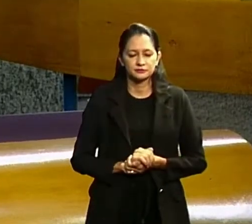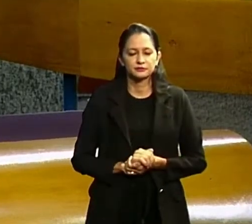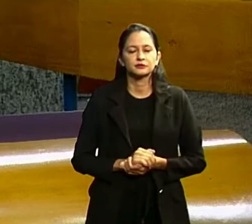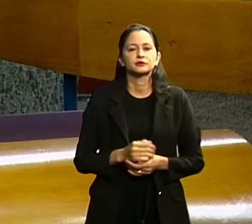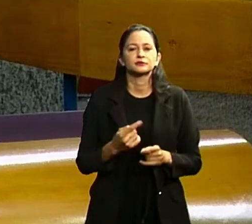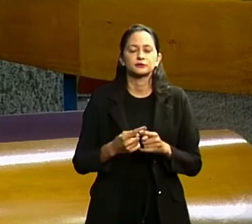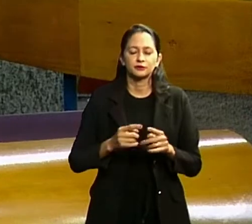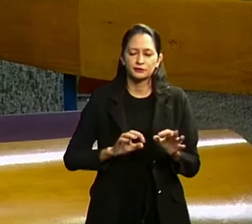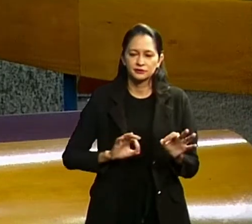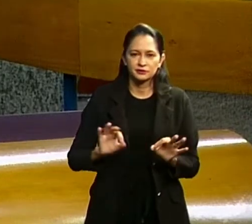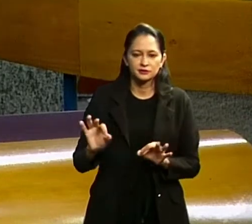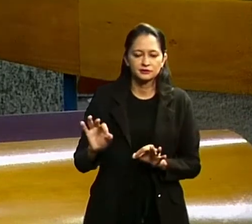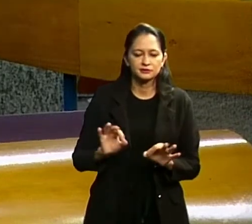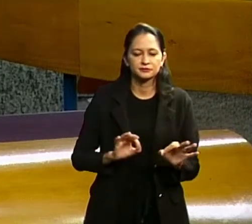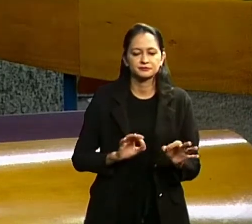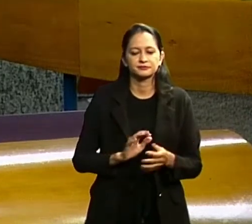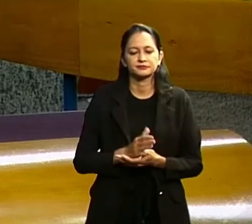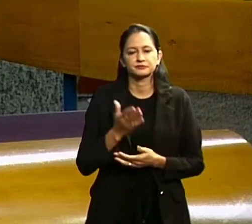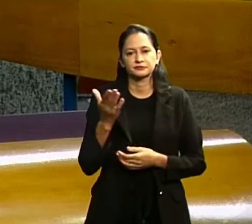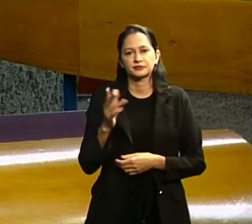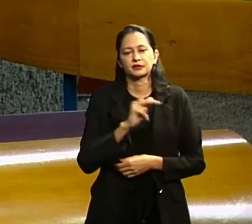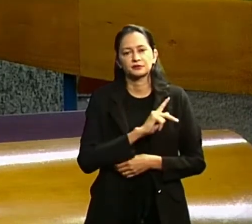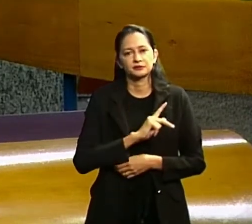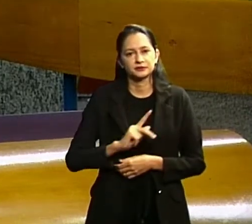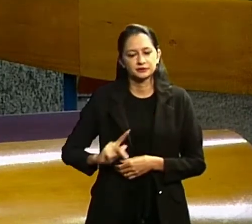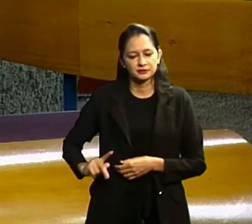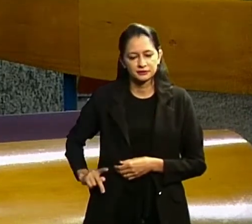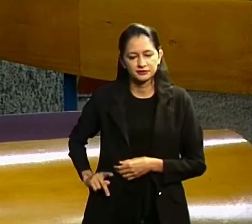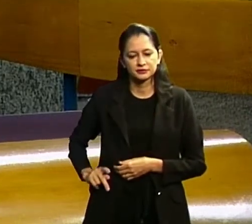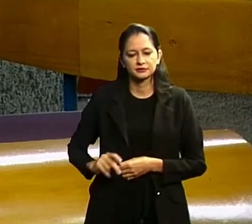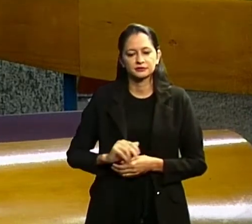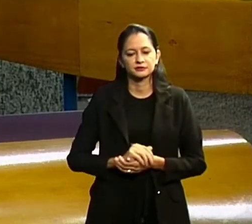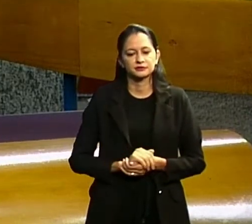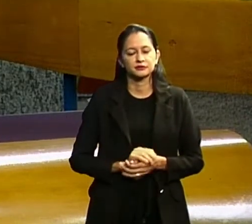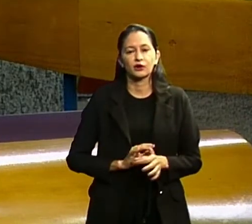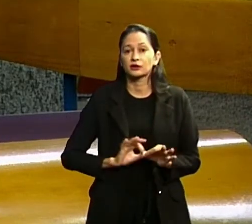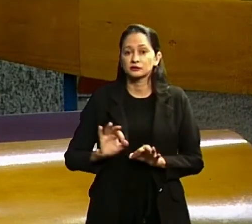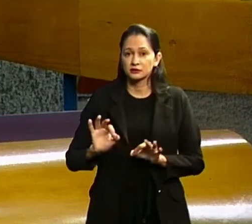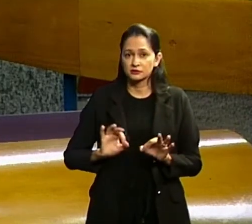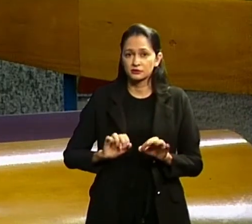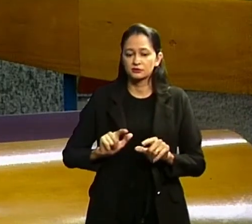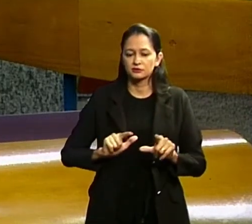a organização, agradecer ao presidente pela condução